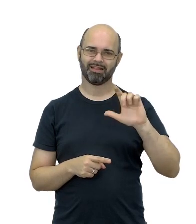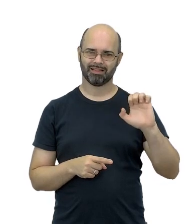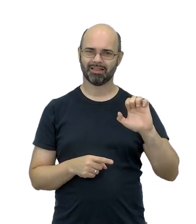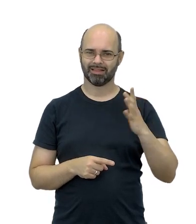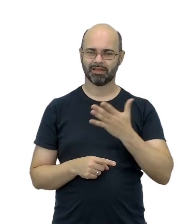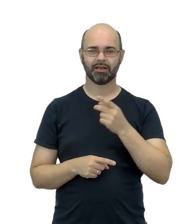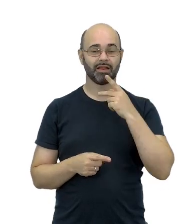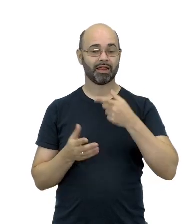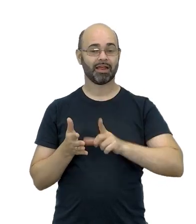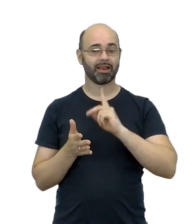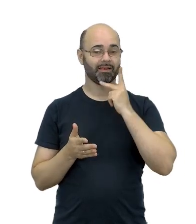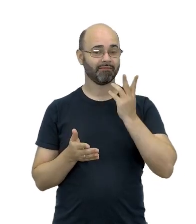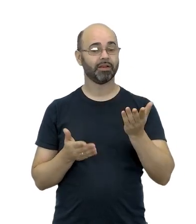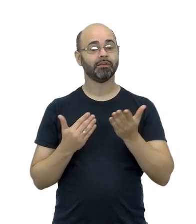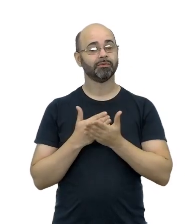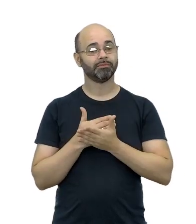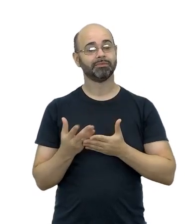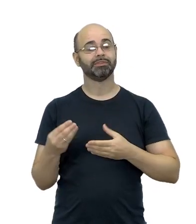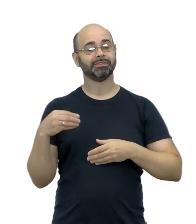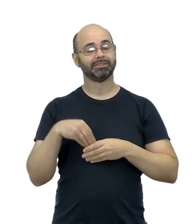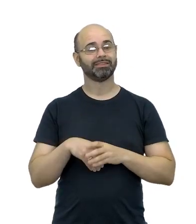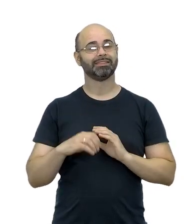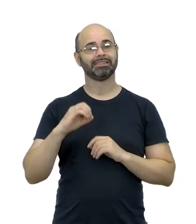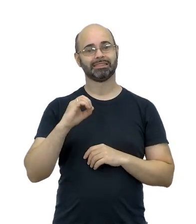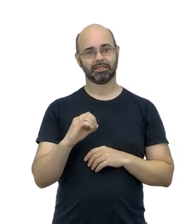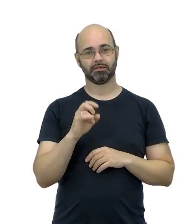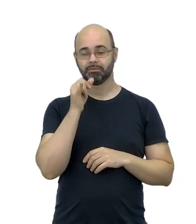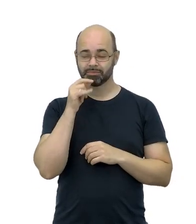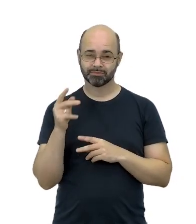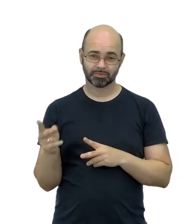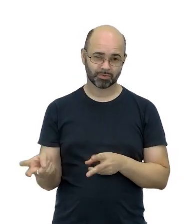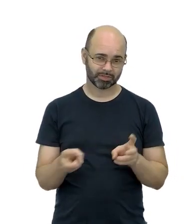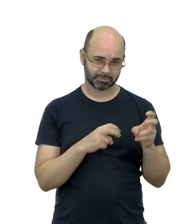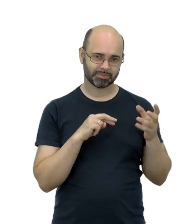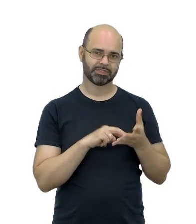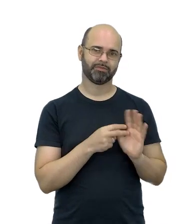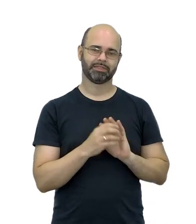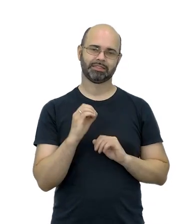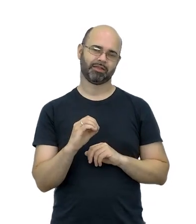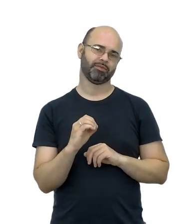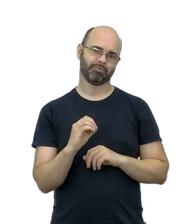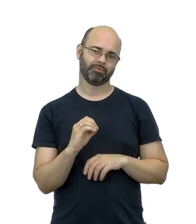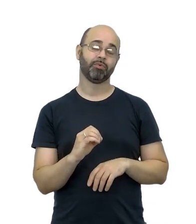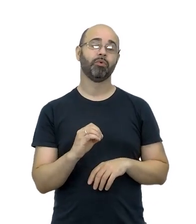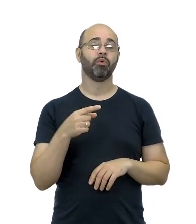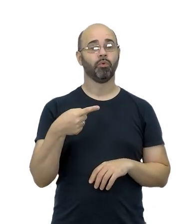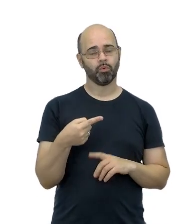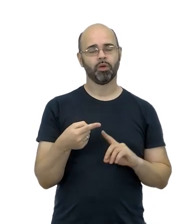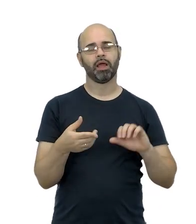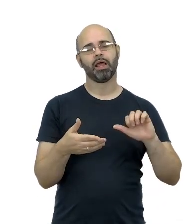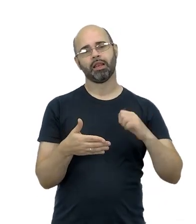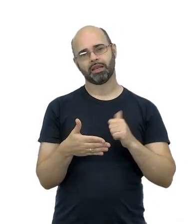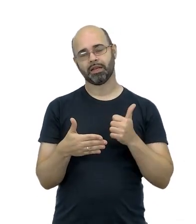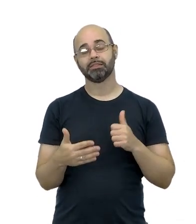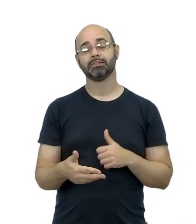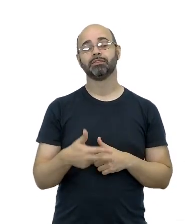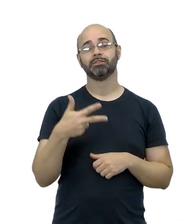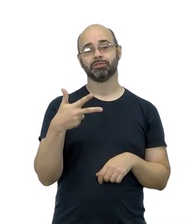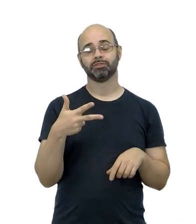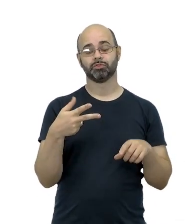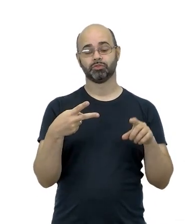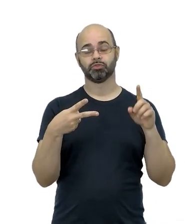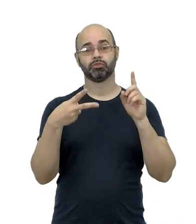é do nível 0. Então, o reconhecimento é o nível 0 para ele, né? O nível 1 é de análise e o nível 2 é